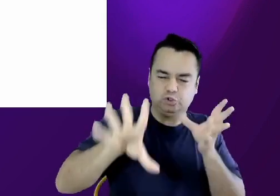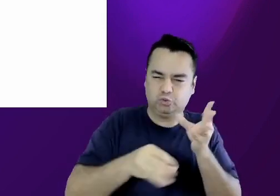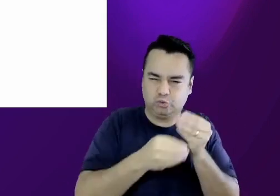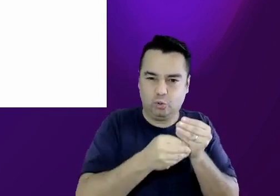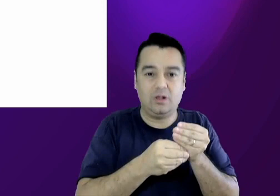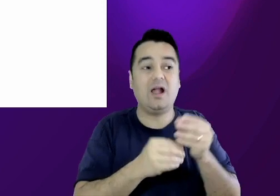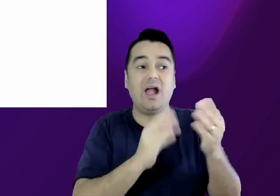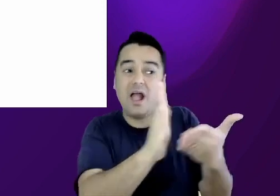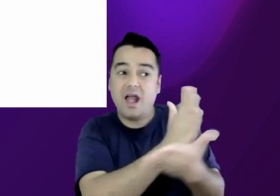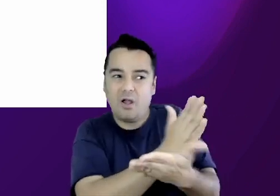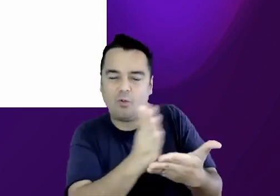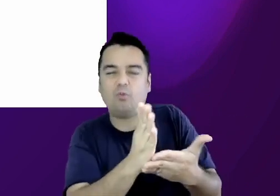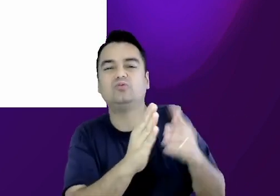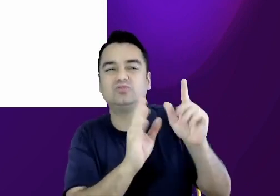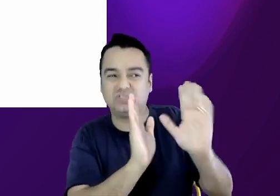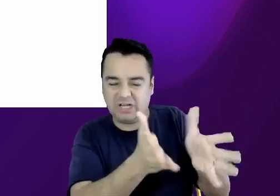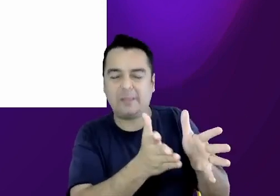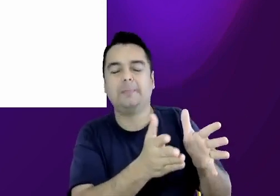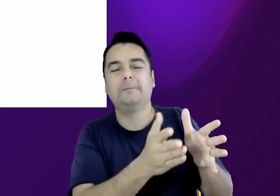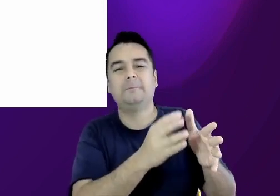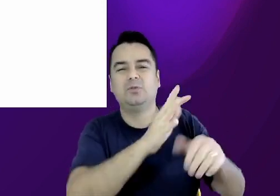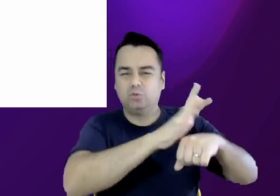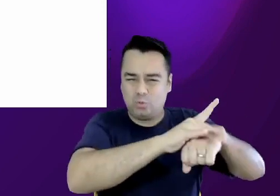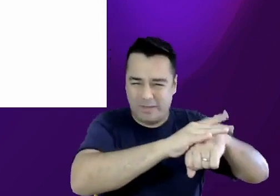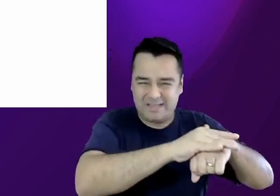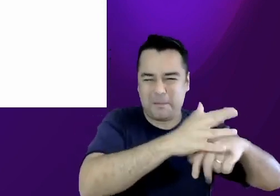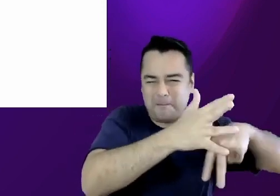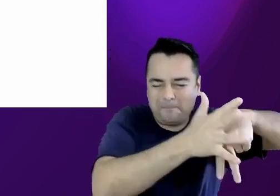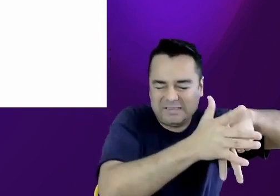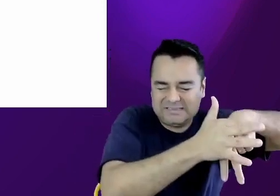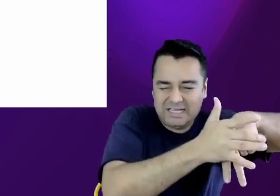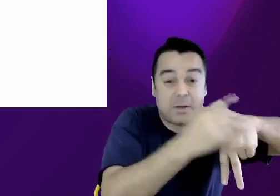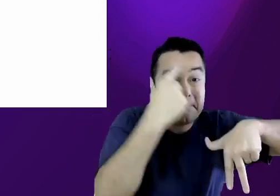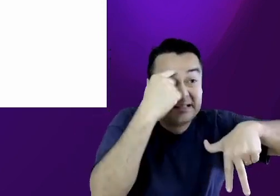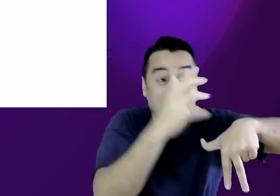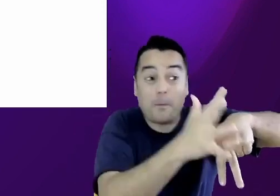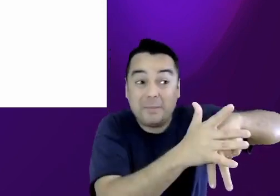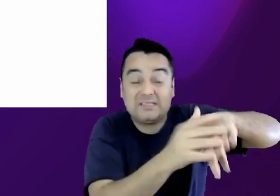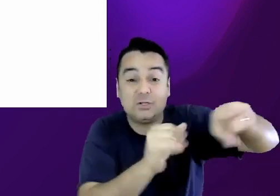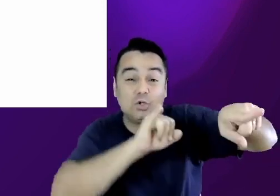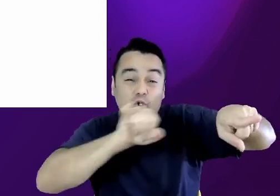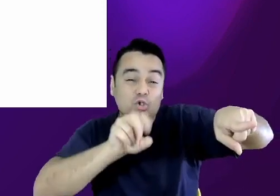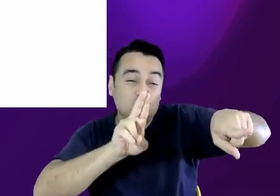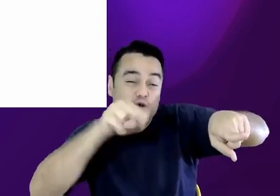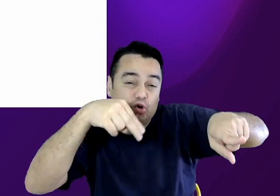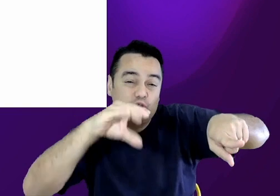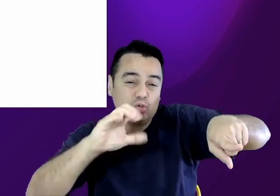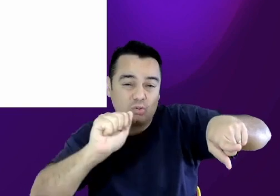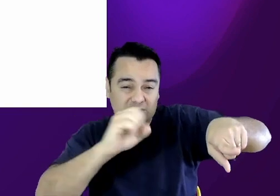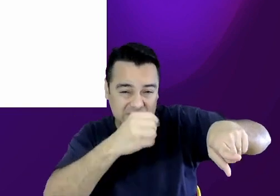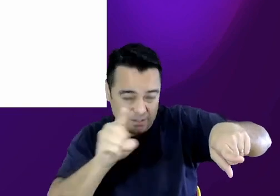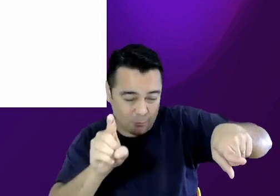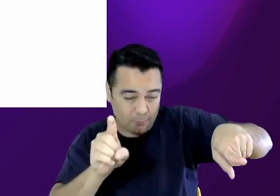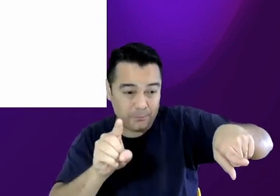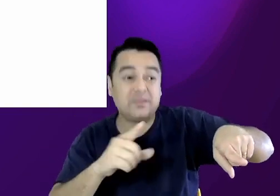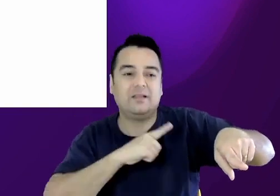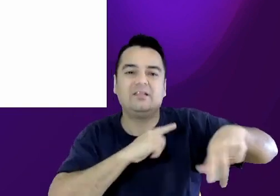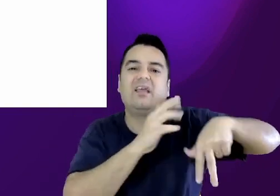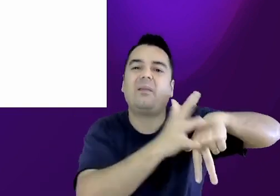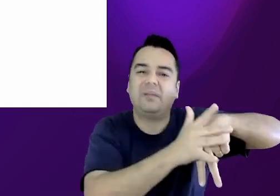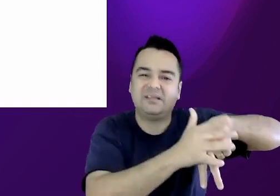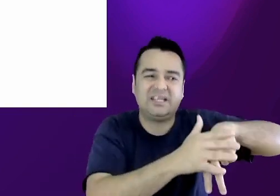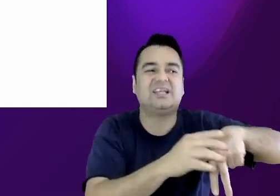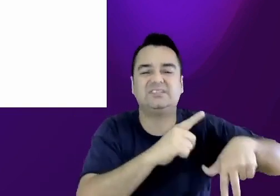HER2 positivos, principalmente pensando que esses pacientes de junção são pacientes que têm uma expressão maior de